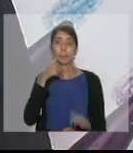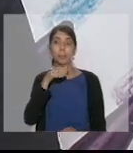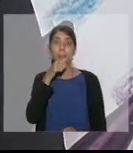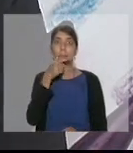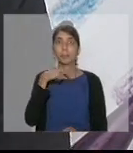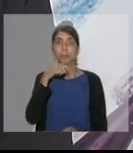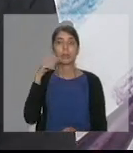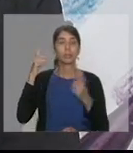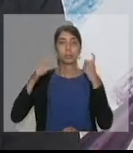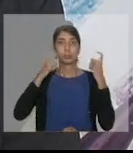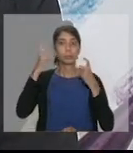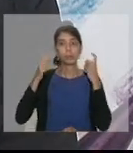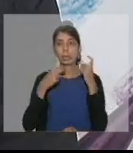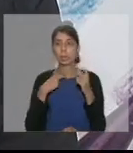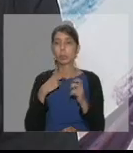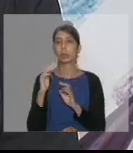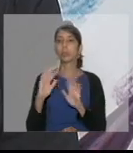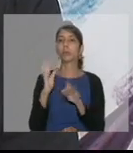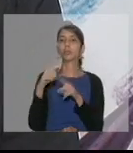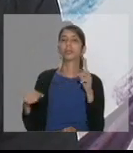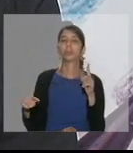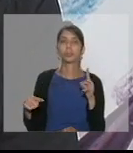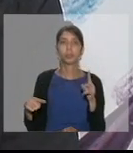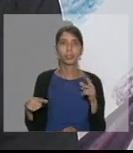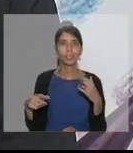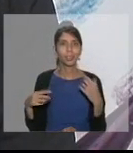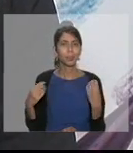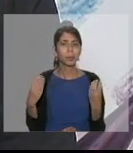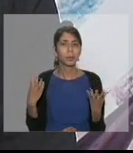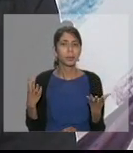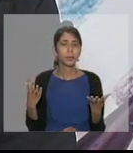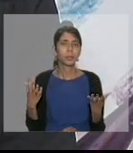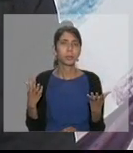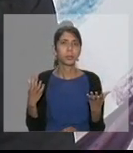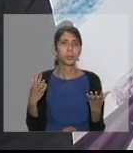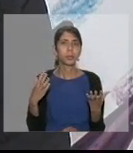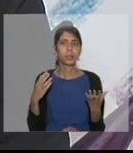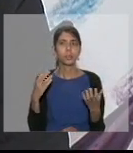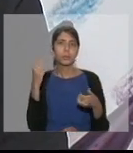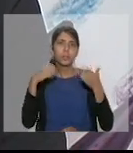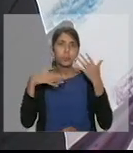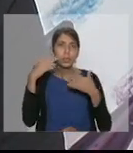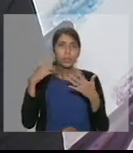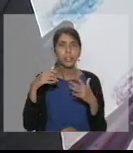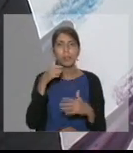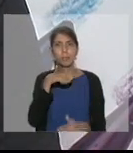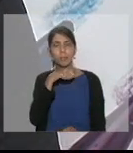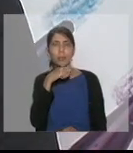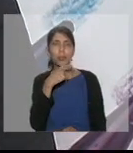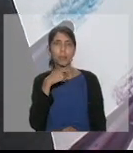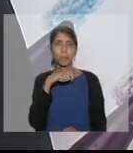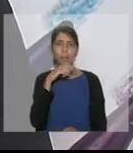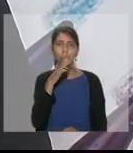preocupa, fala assim, não, você não pode ler isso. Como é que... Só para dar um plazinho aqui para os pais e